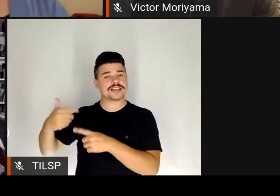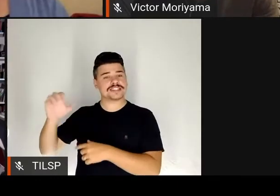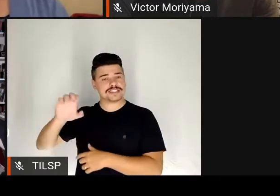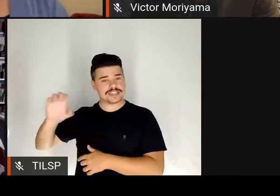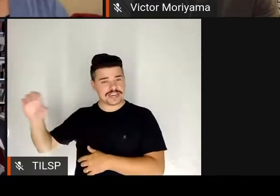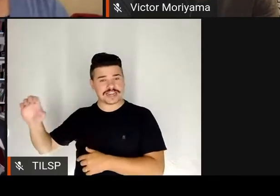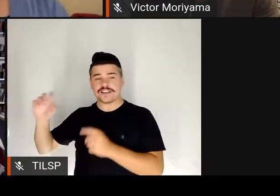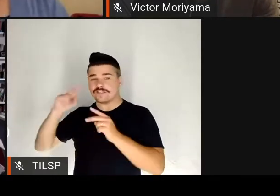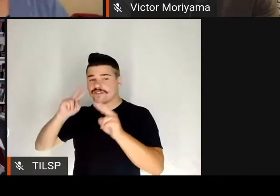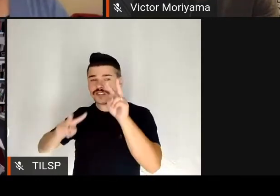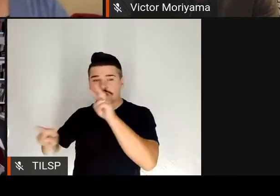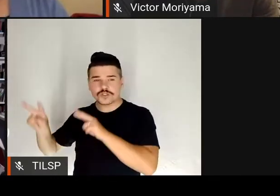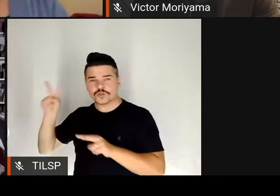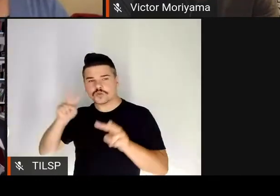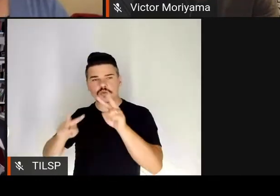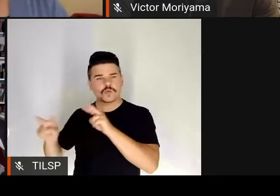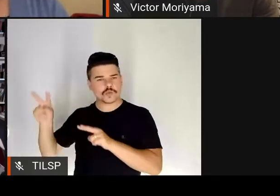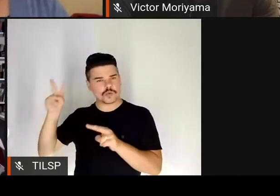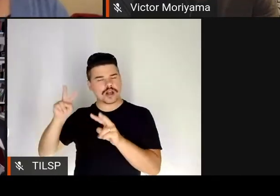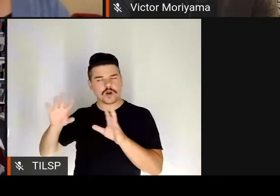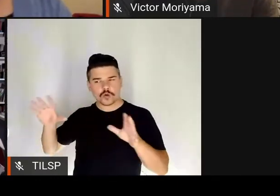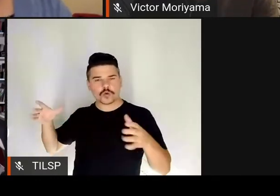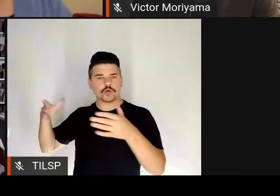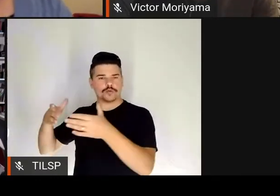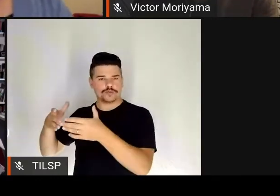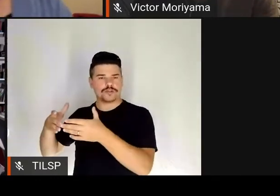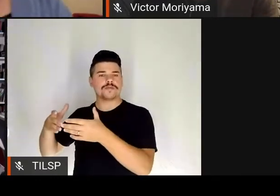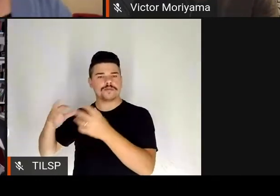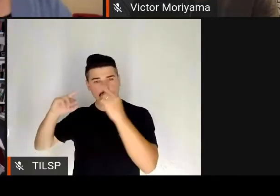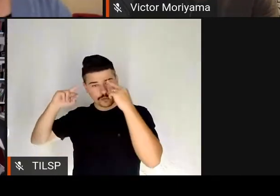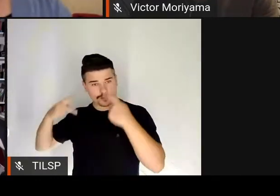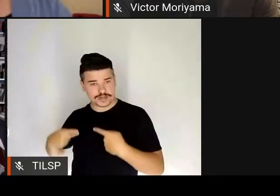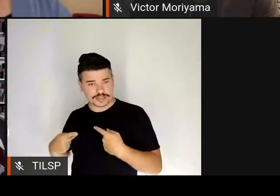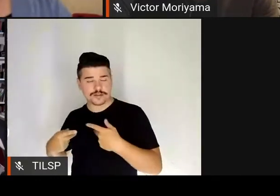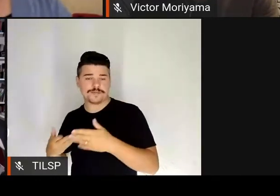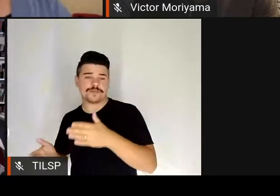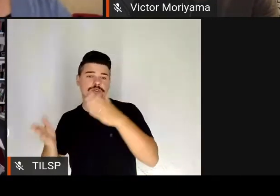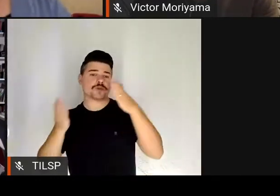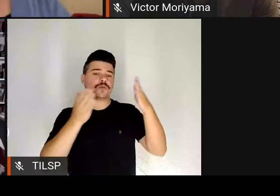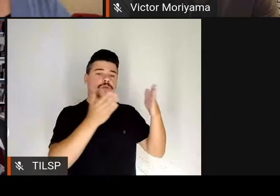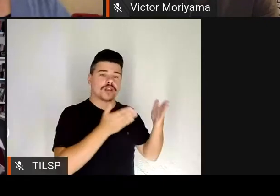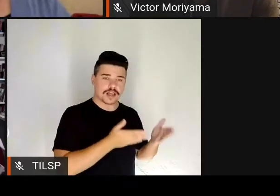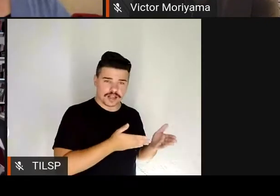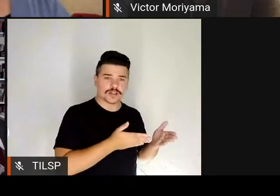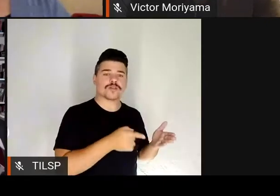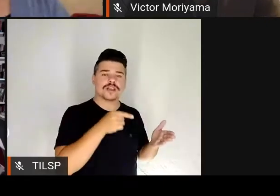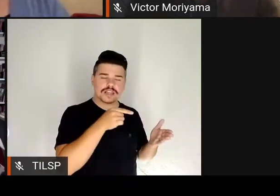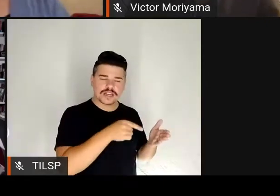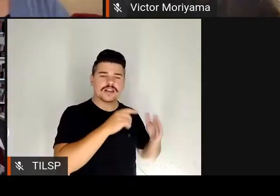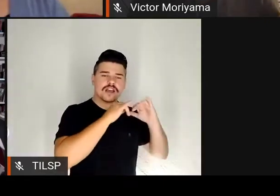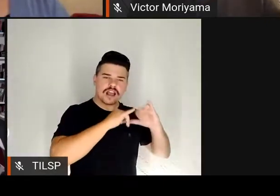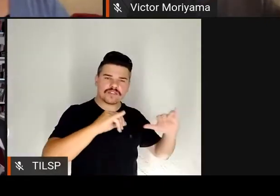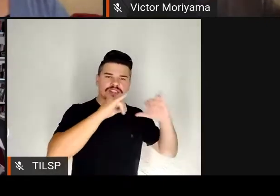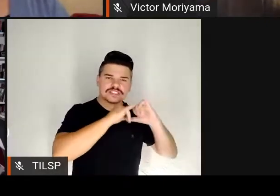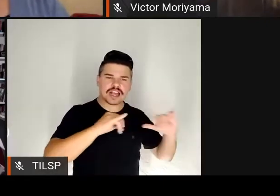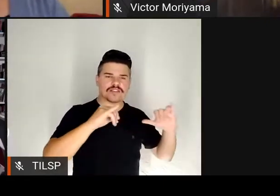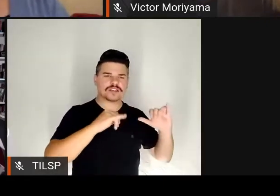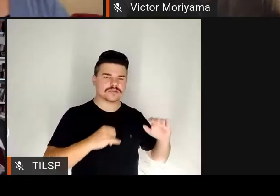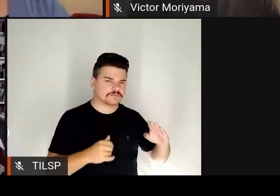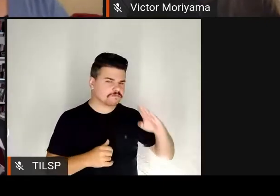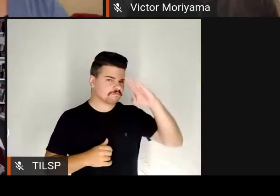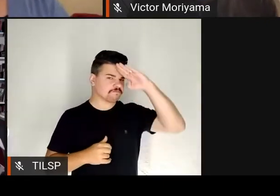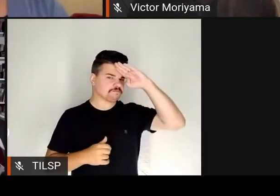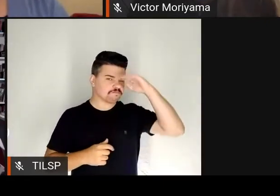visual partia de uma escala humana. E, do outro lado, polarizava com os autores que tiveram o